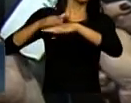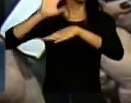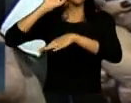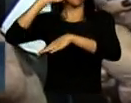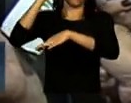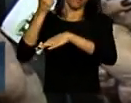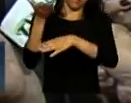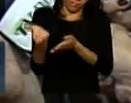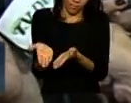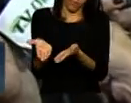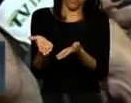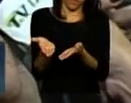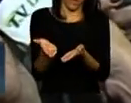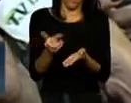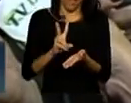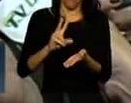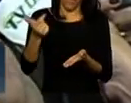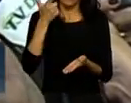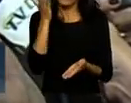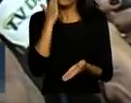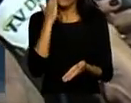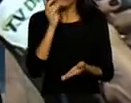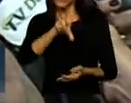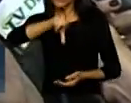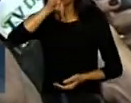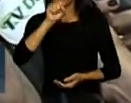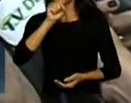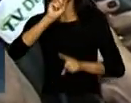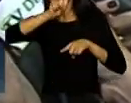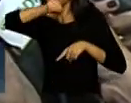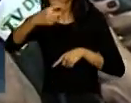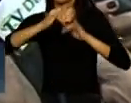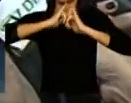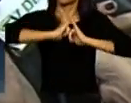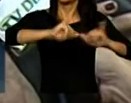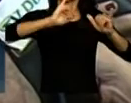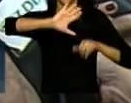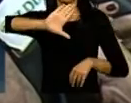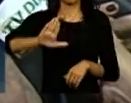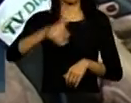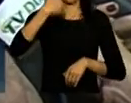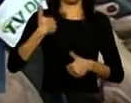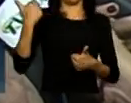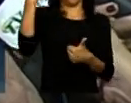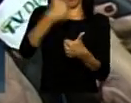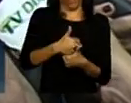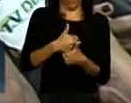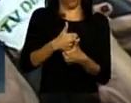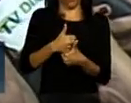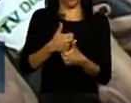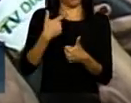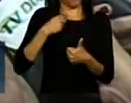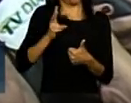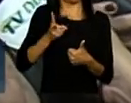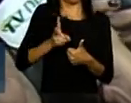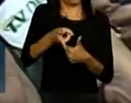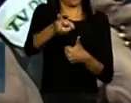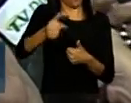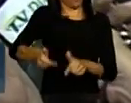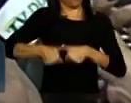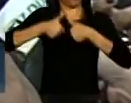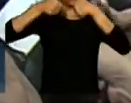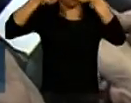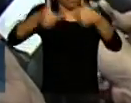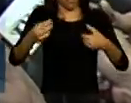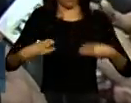confiança e garantir que apresenta a Dilma vai escolher e vai anunciar o melhor substituto para o ministério da saúde não só para dar continuidade às